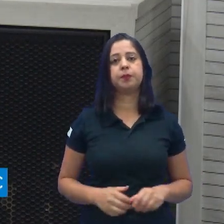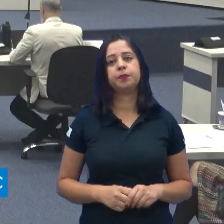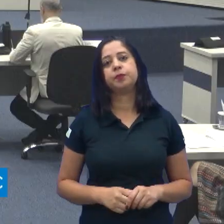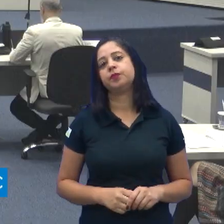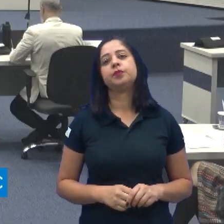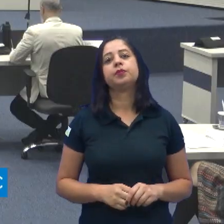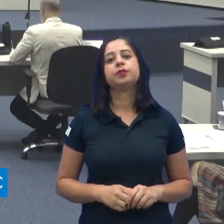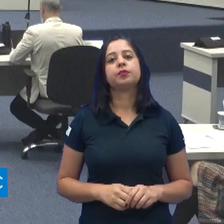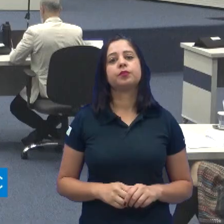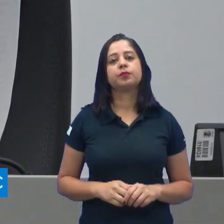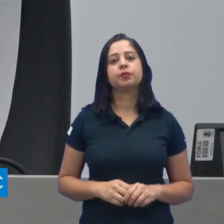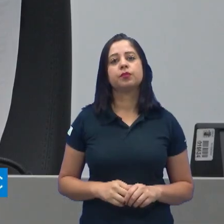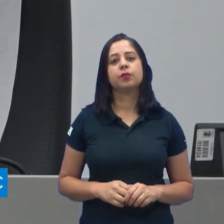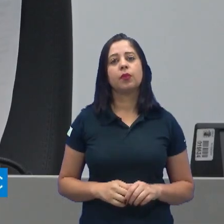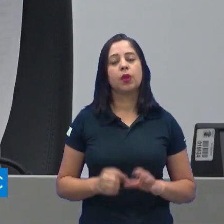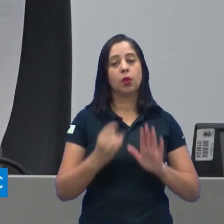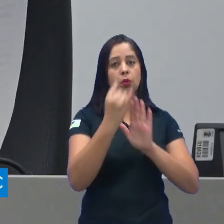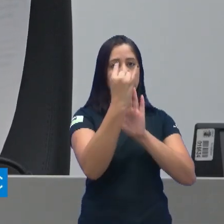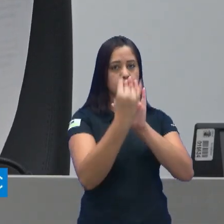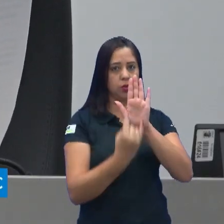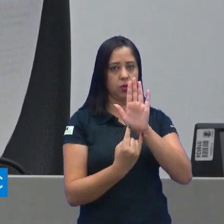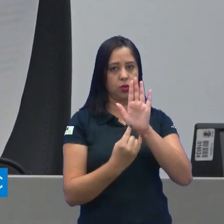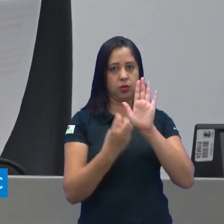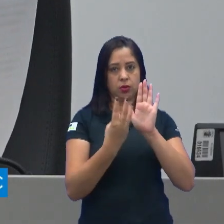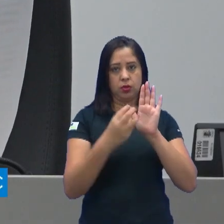Em votação, requerimento de número